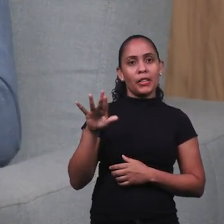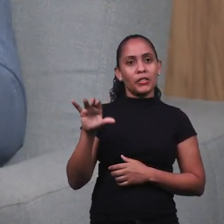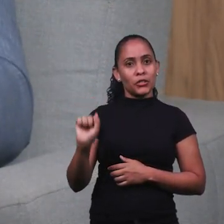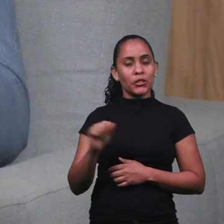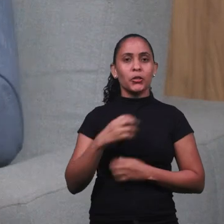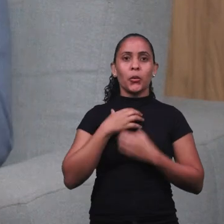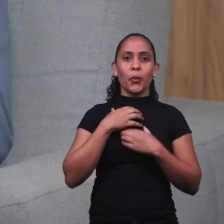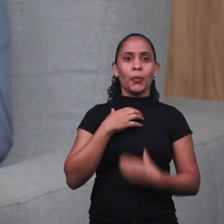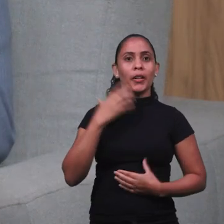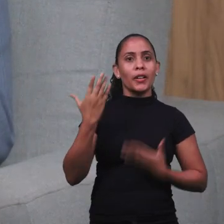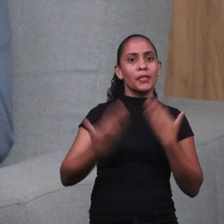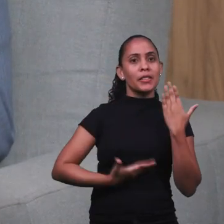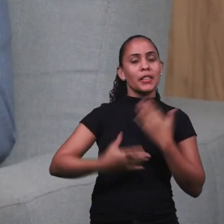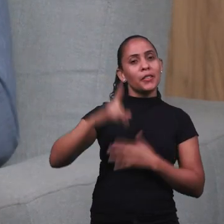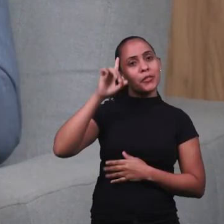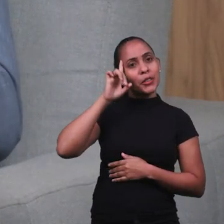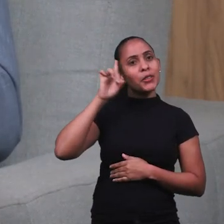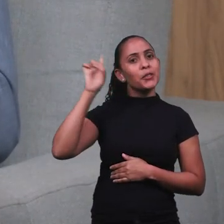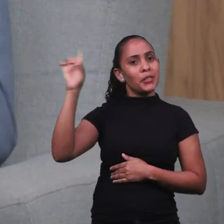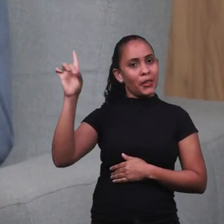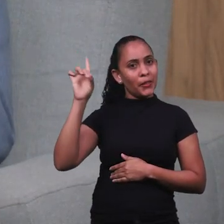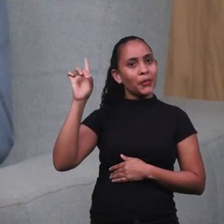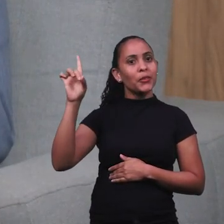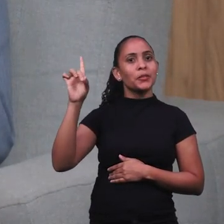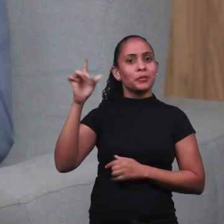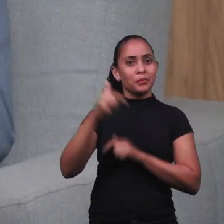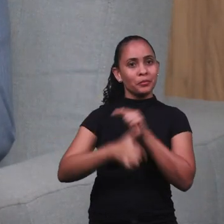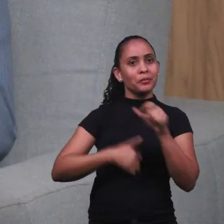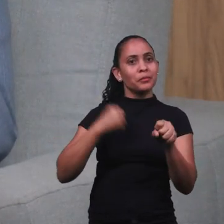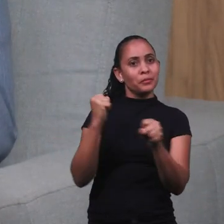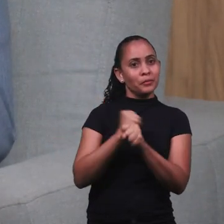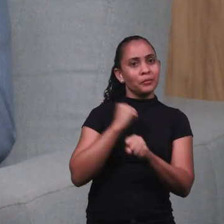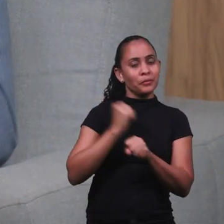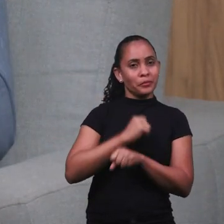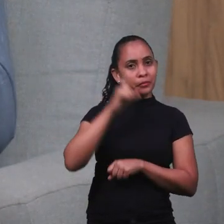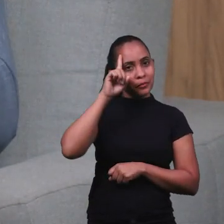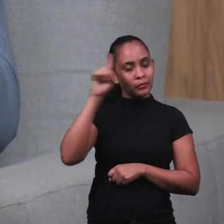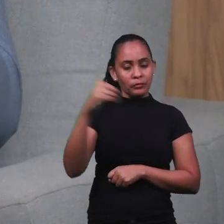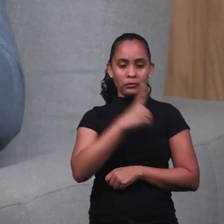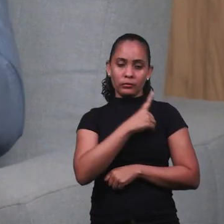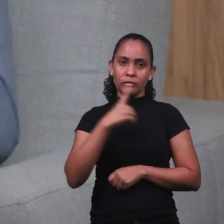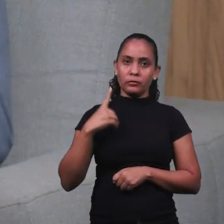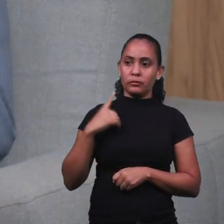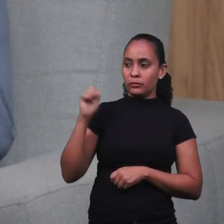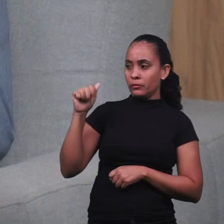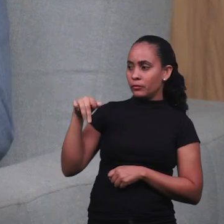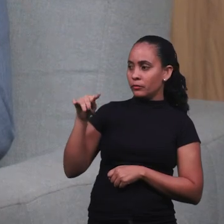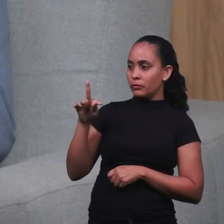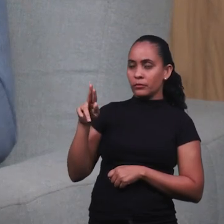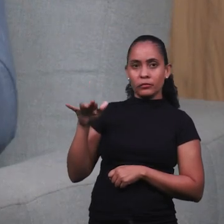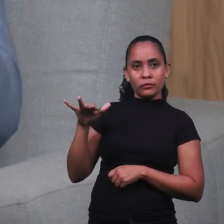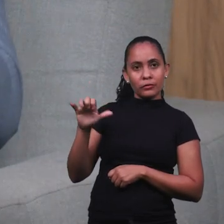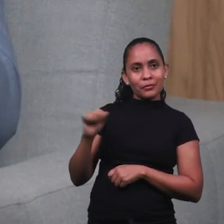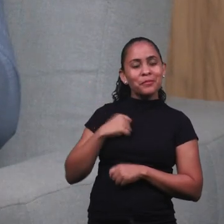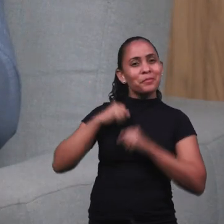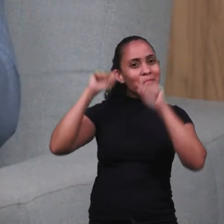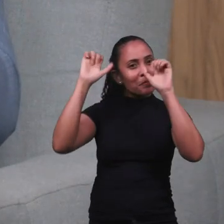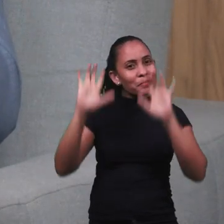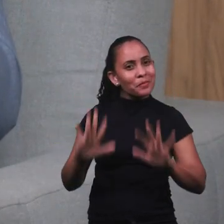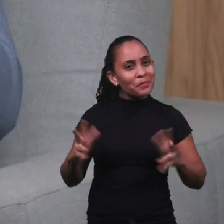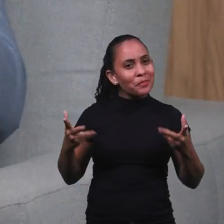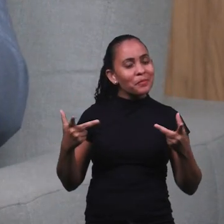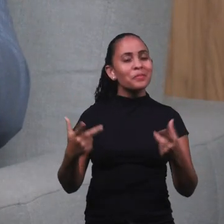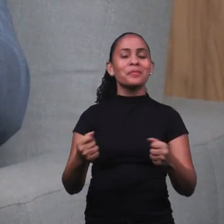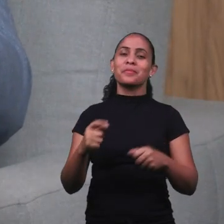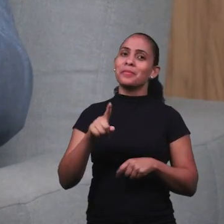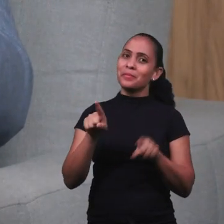22 anos servindo ao Senhor, realizando esta obra. O diácono Antônio Malaquias, que bênção!